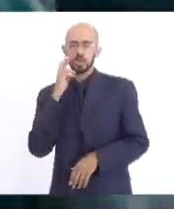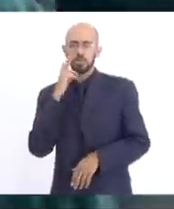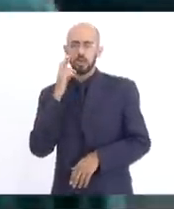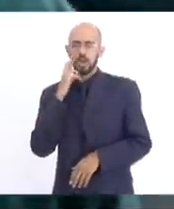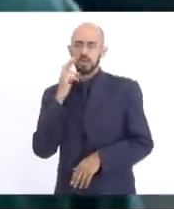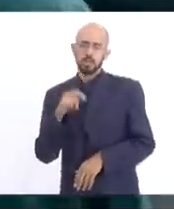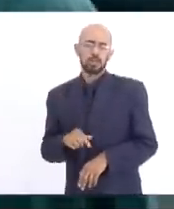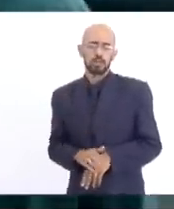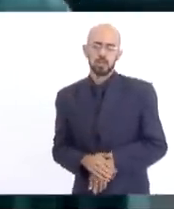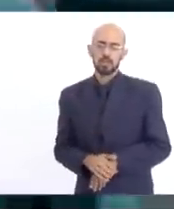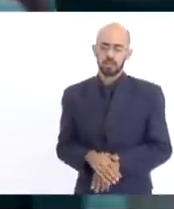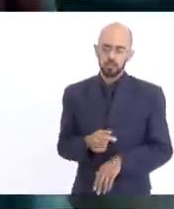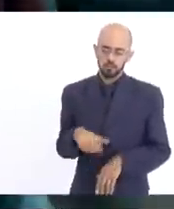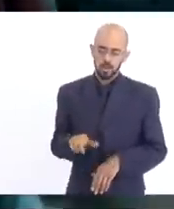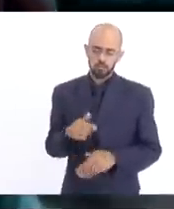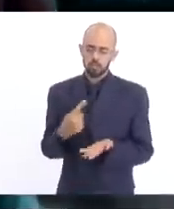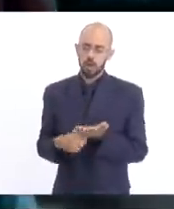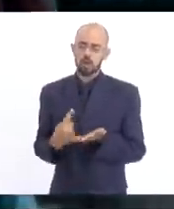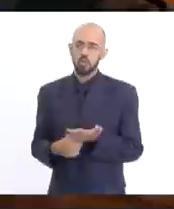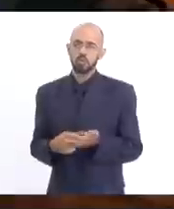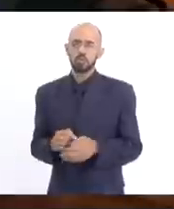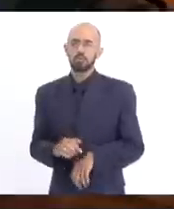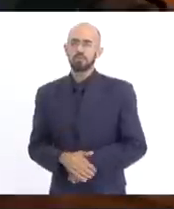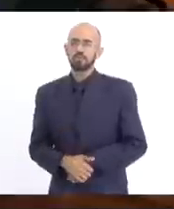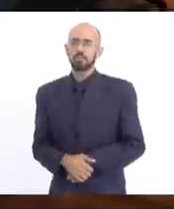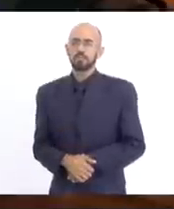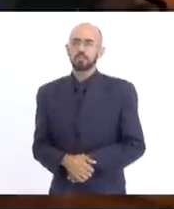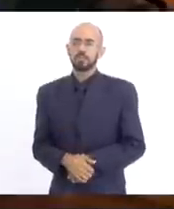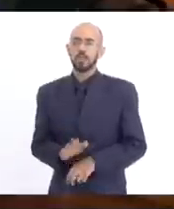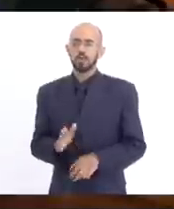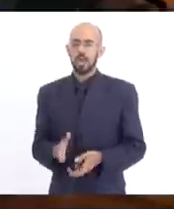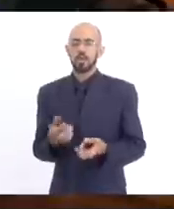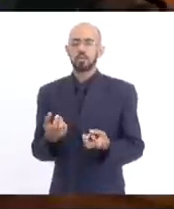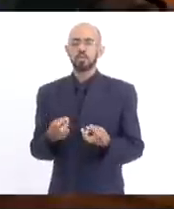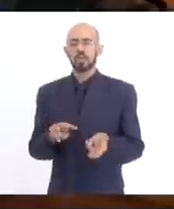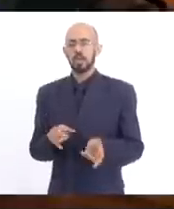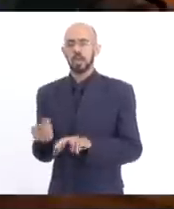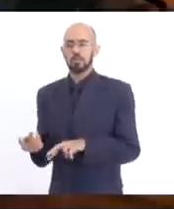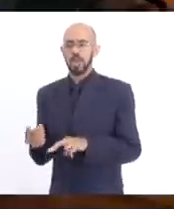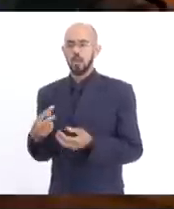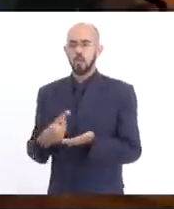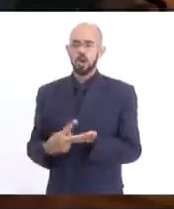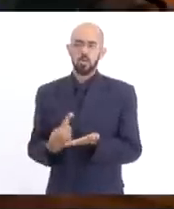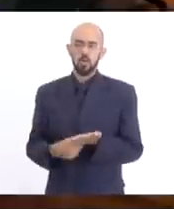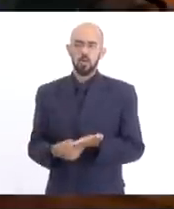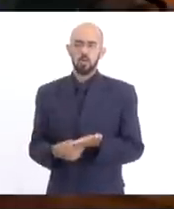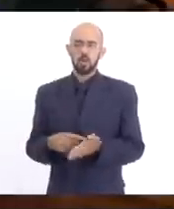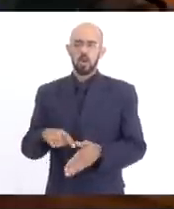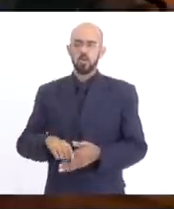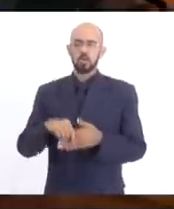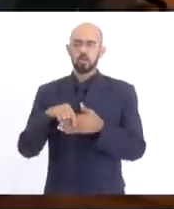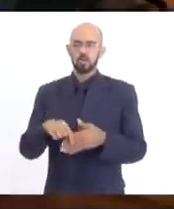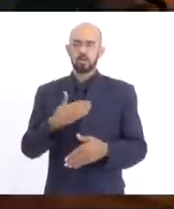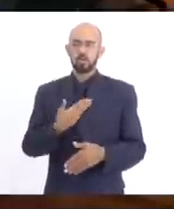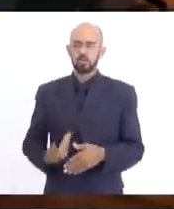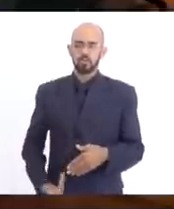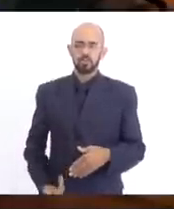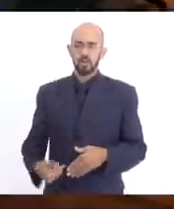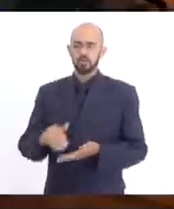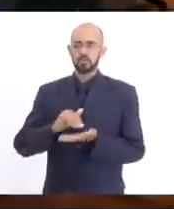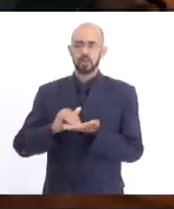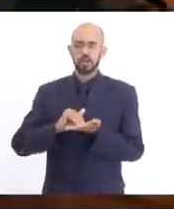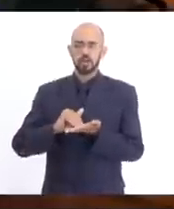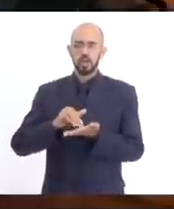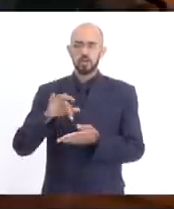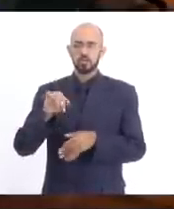E vamos para o acordo. Então, quero encaminhar o acordo. Está aqui o líder do governo, secretário de Fazenda, e o